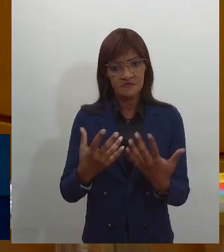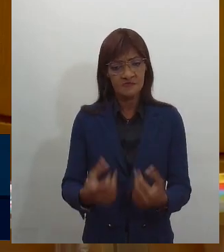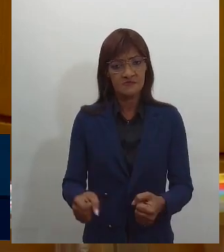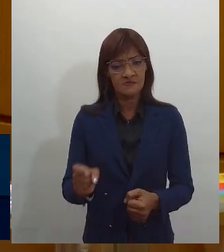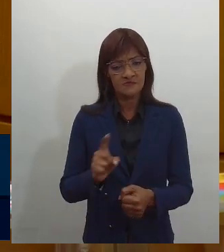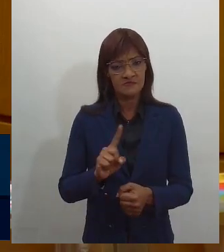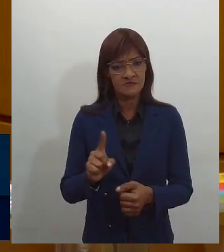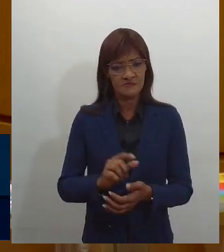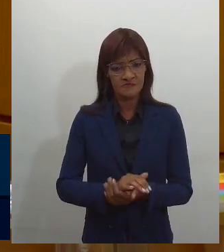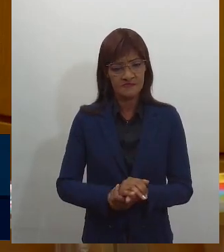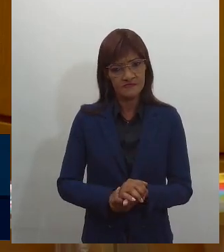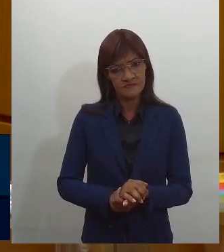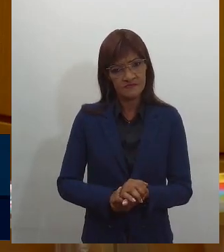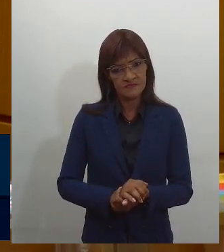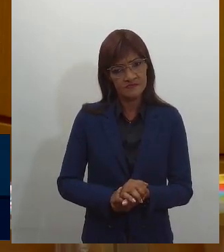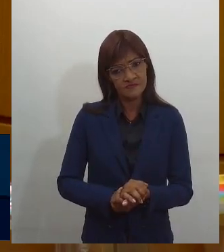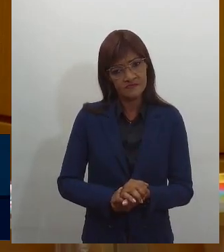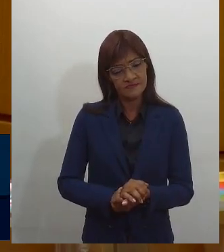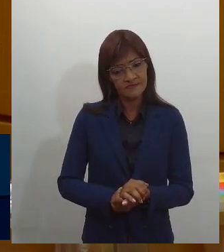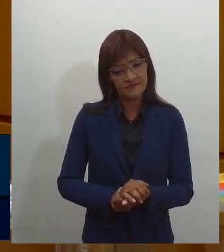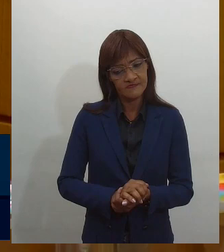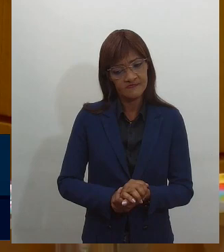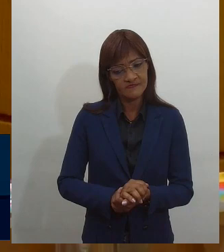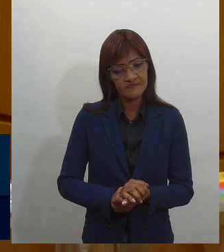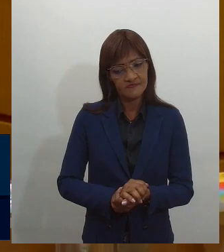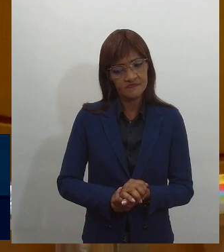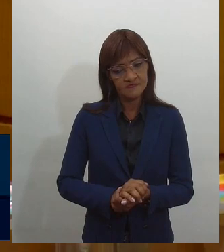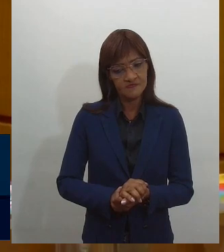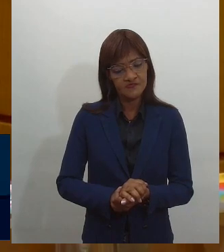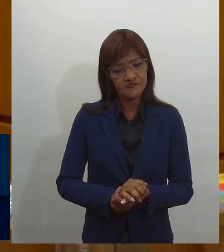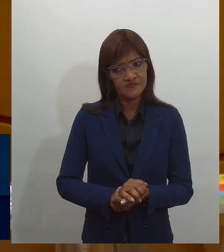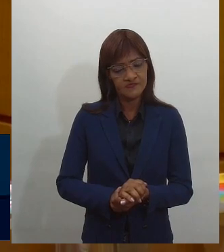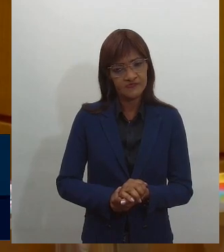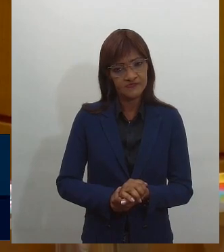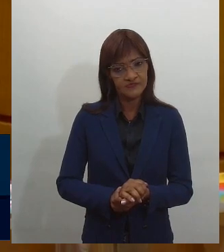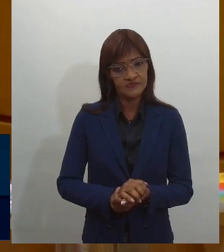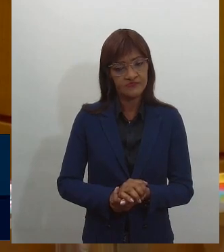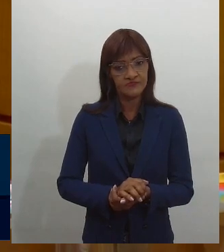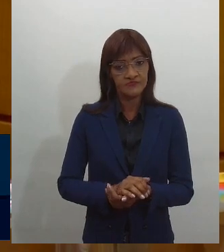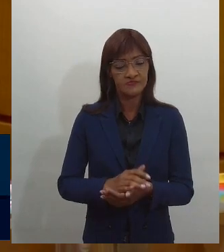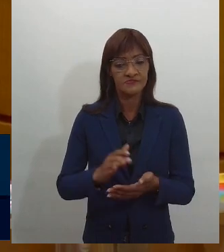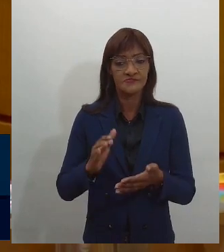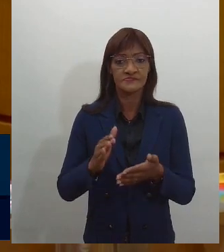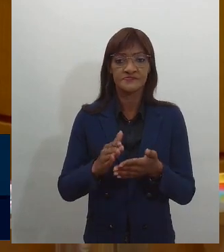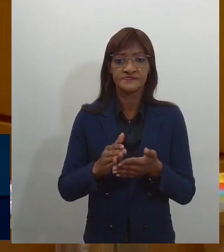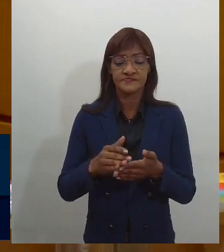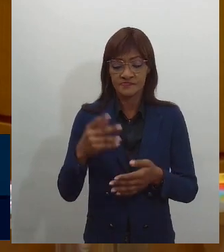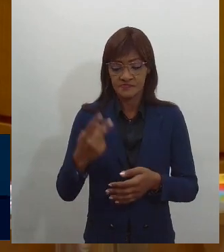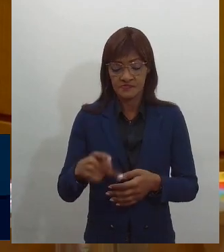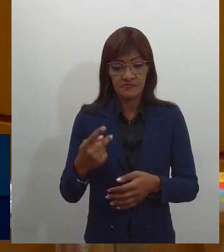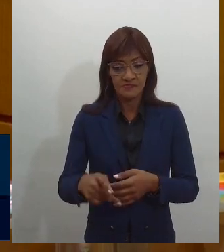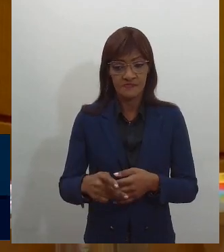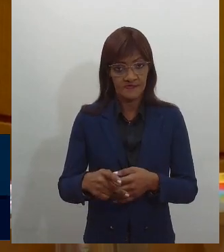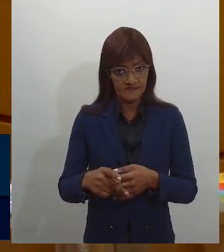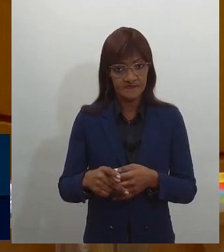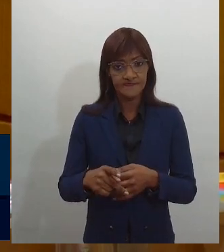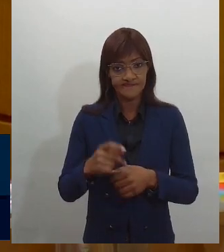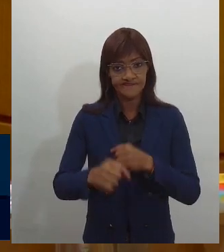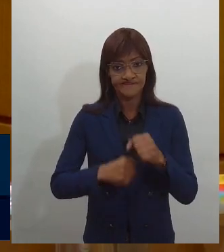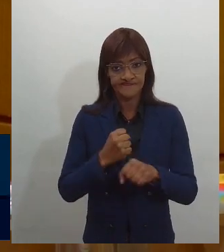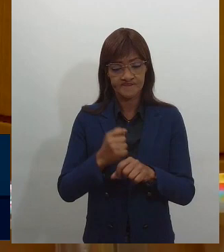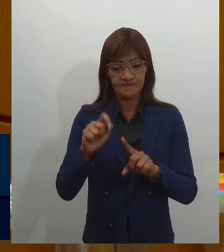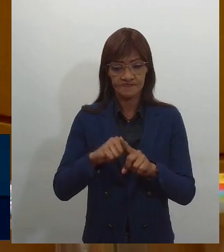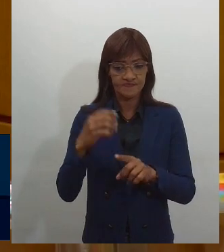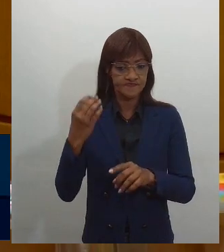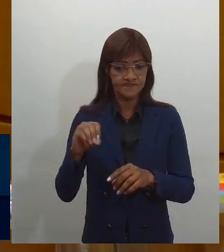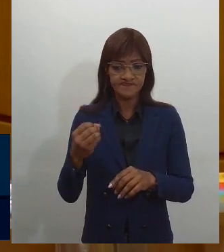gestores estão planejando cursos nesse período do ano, pois o mês de outubro não é o momento adequado